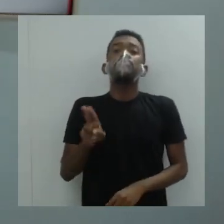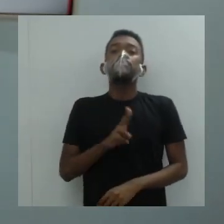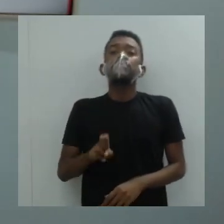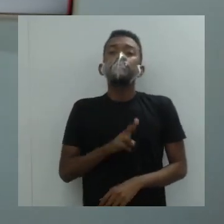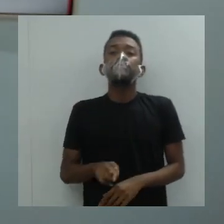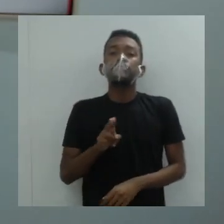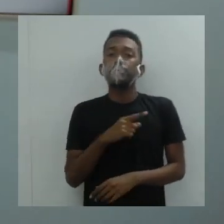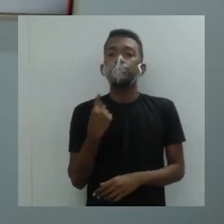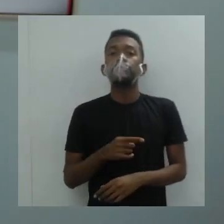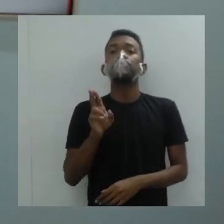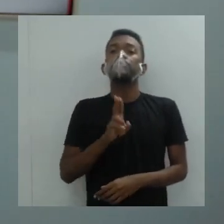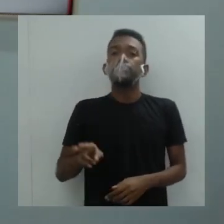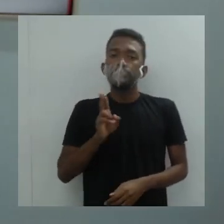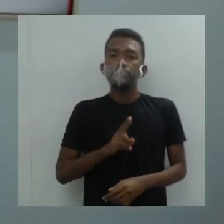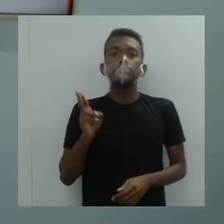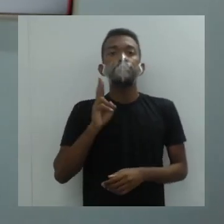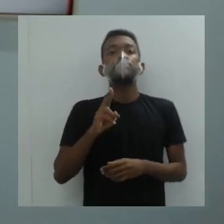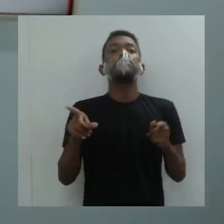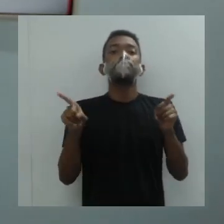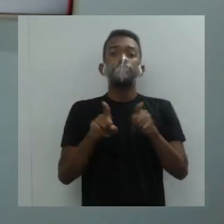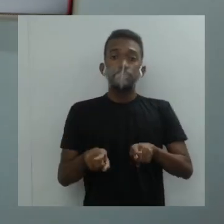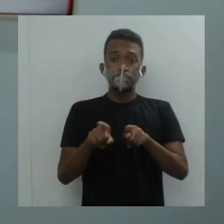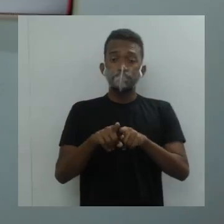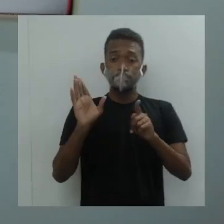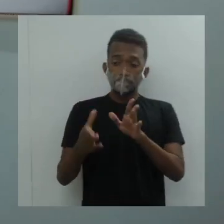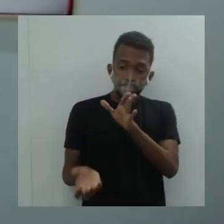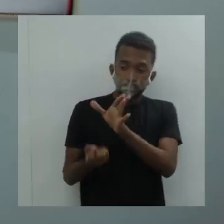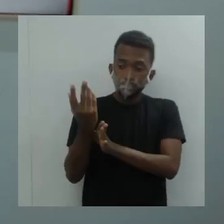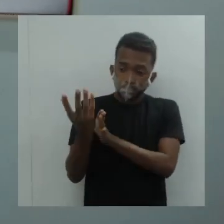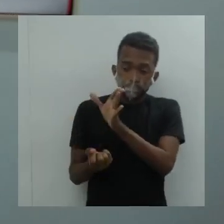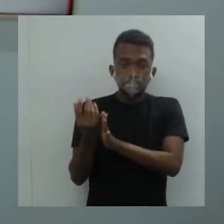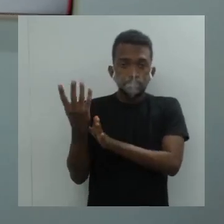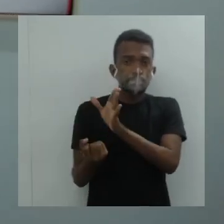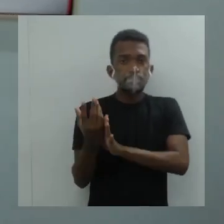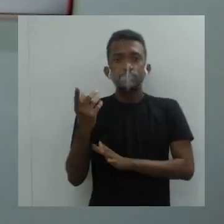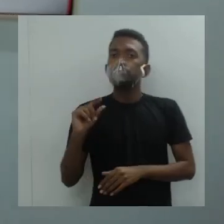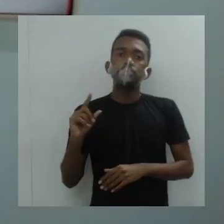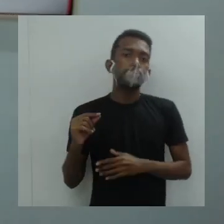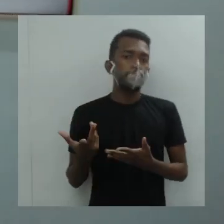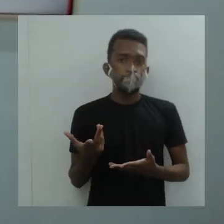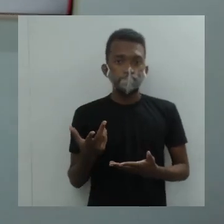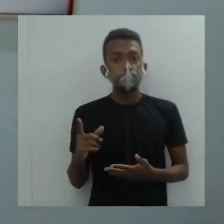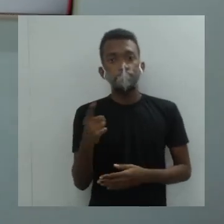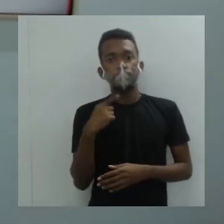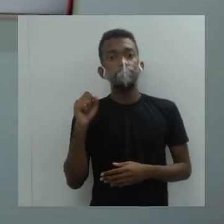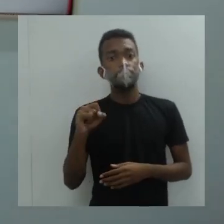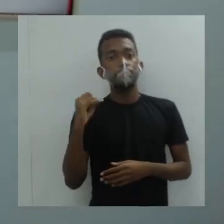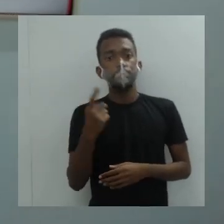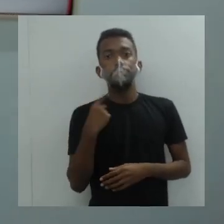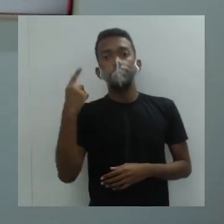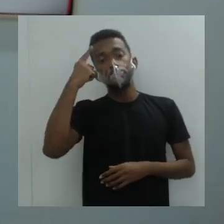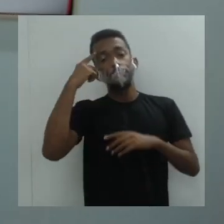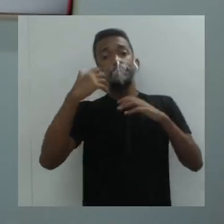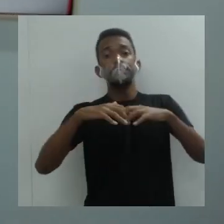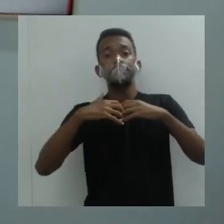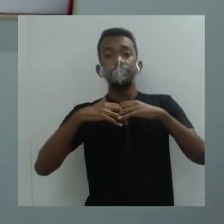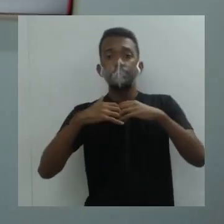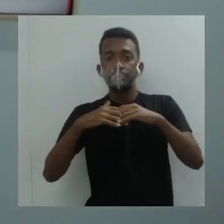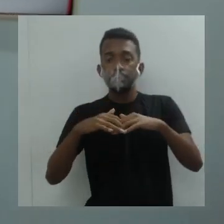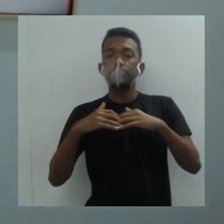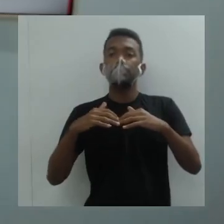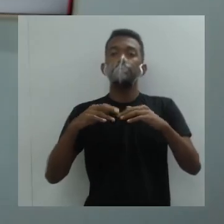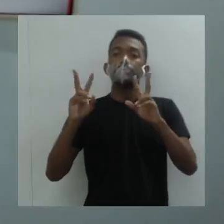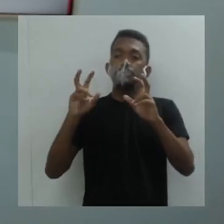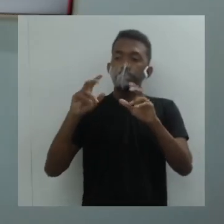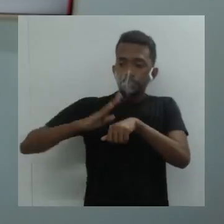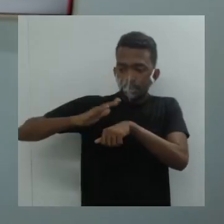nós fazemos uso e daquilo que é produzido. Se nós pensarmos numa indústria